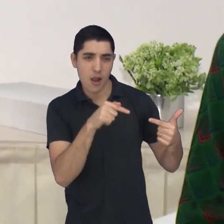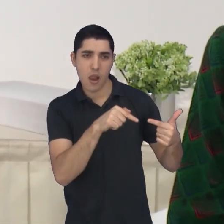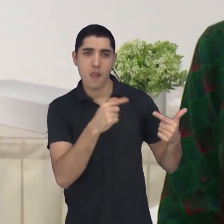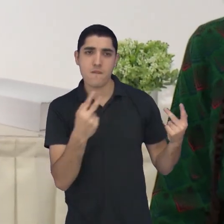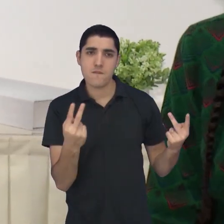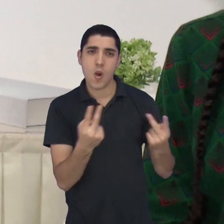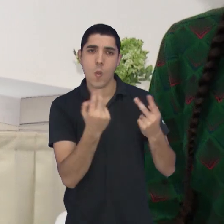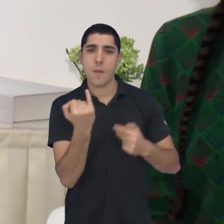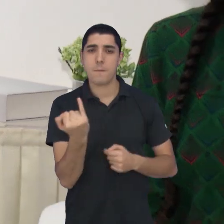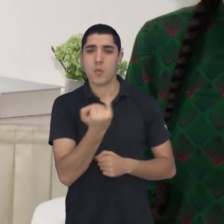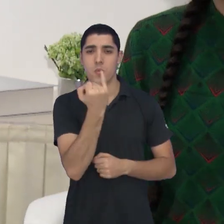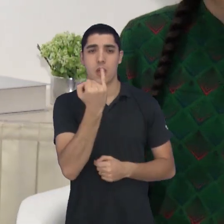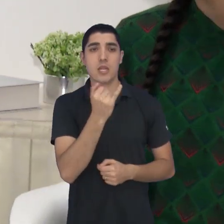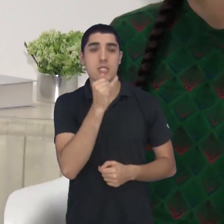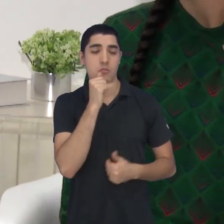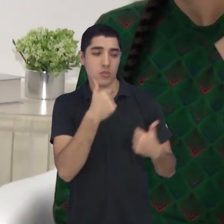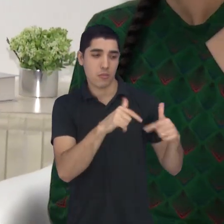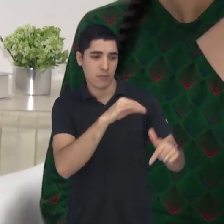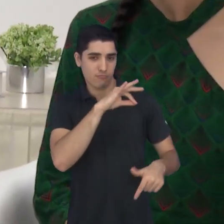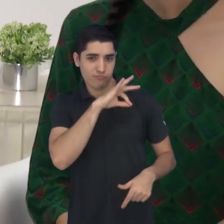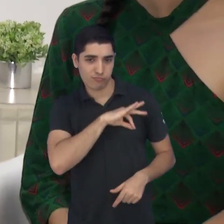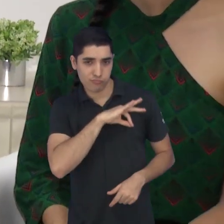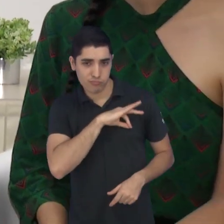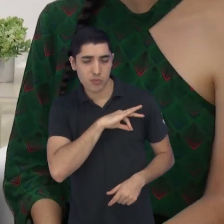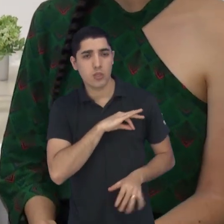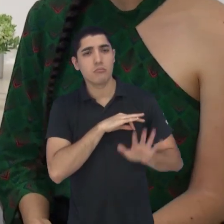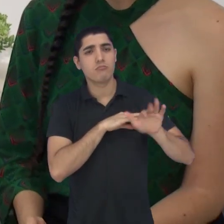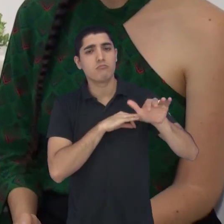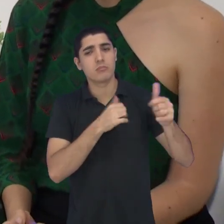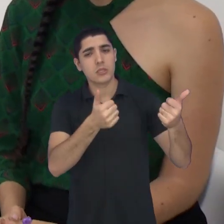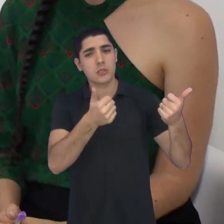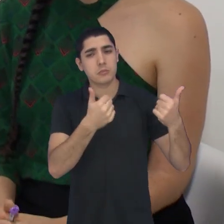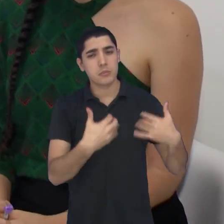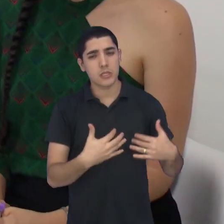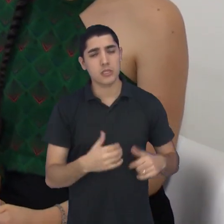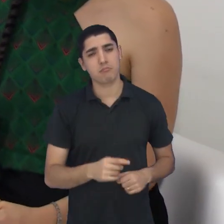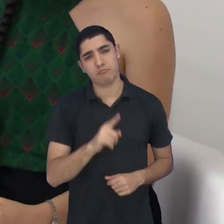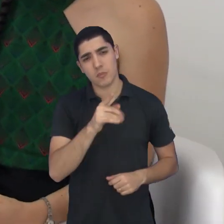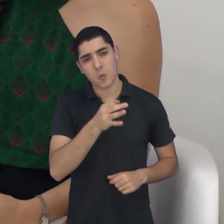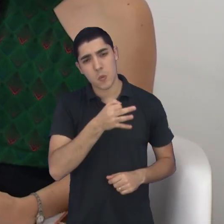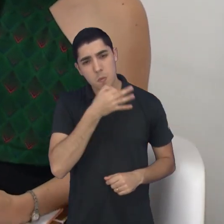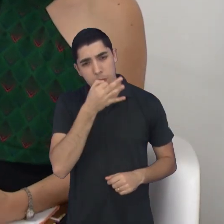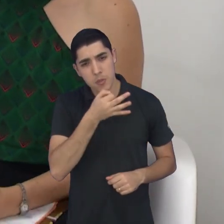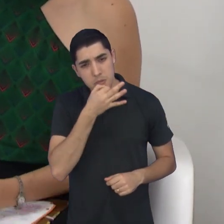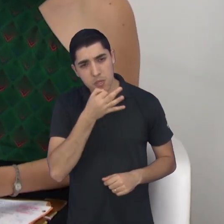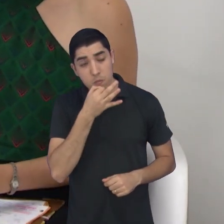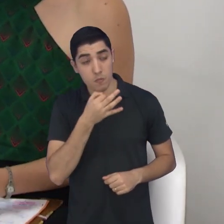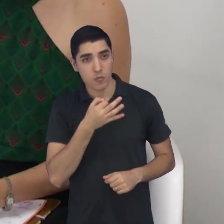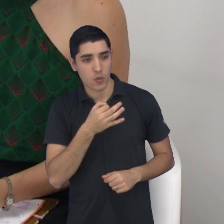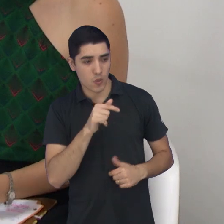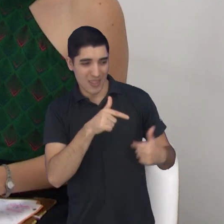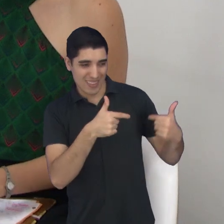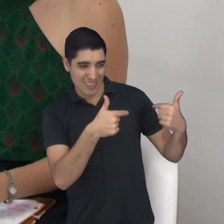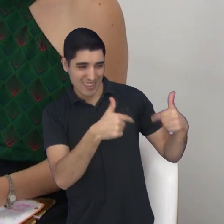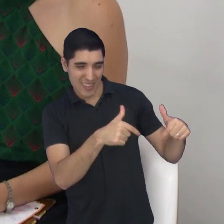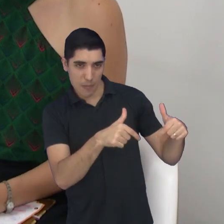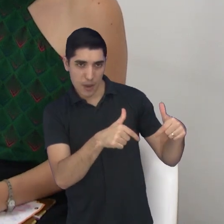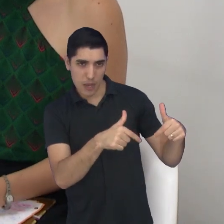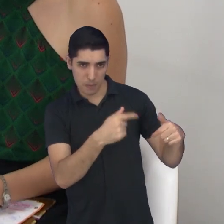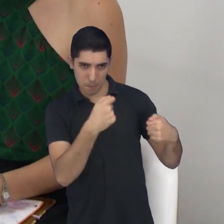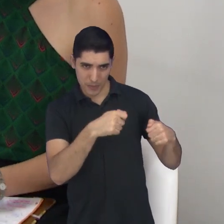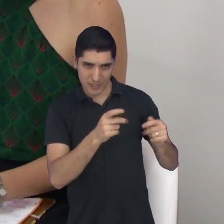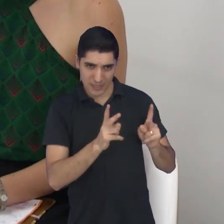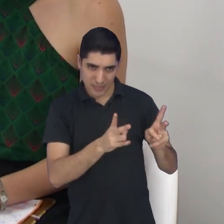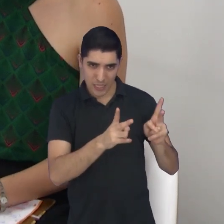do trabalho remunerado, conta pra gente, você acredita que o trabalho, ele deveria ser remunerado,